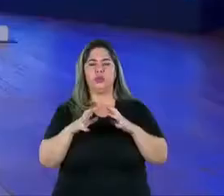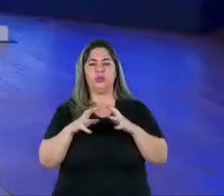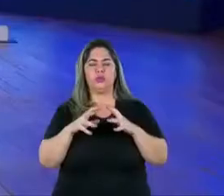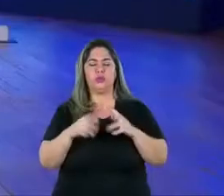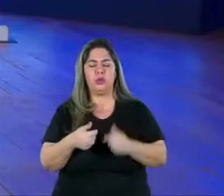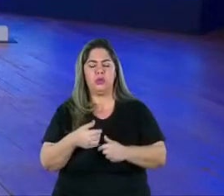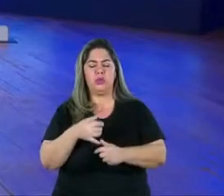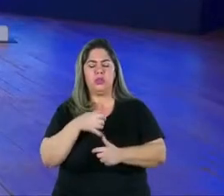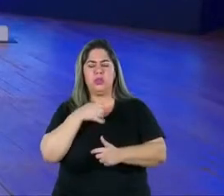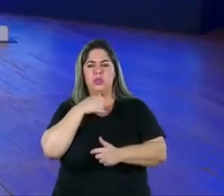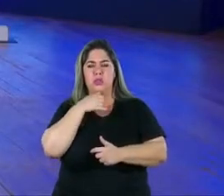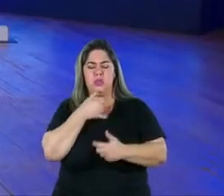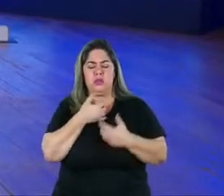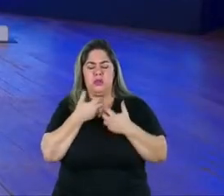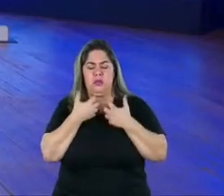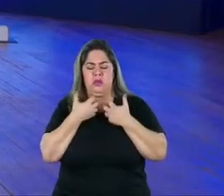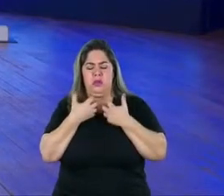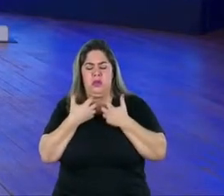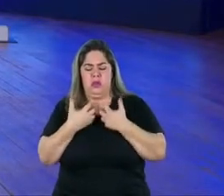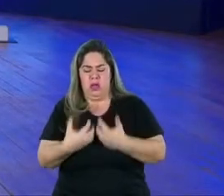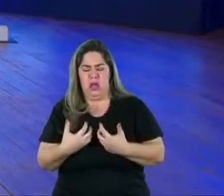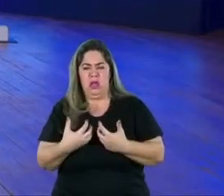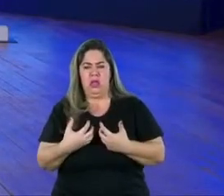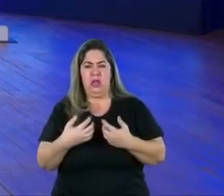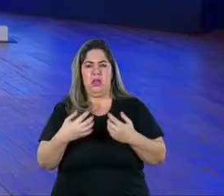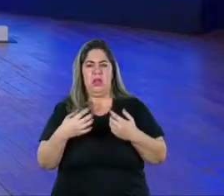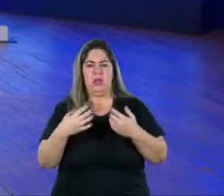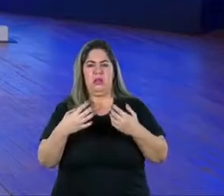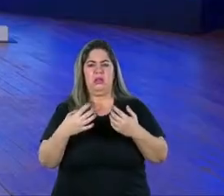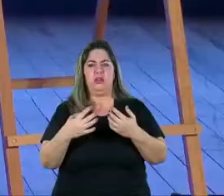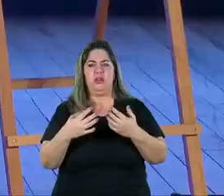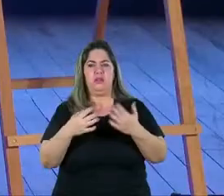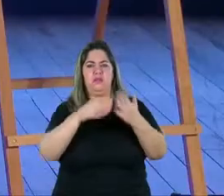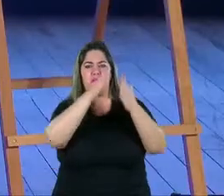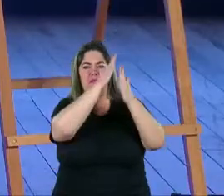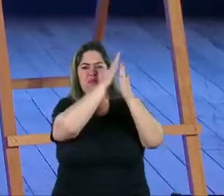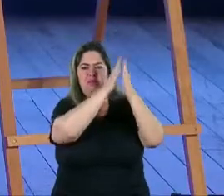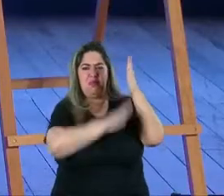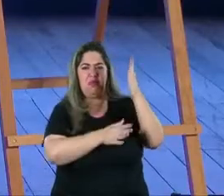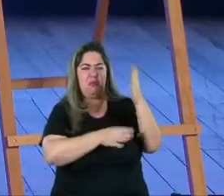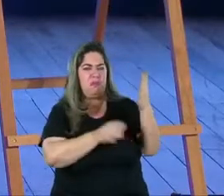diga de carregar tua própria simplicidade.